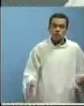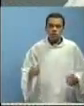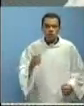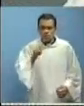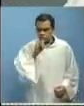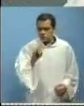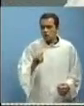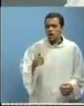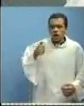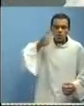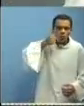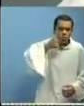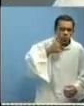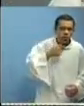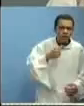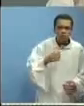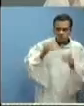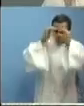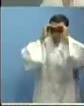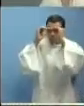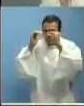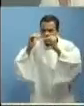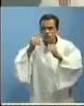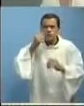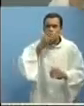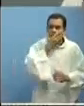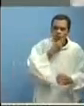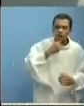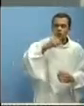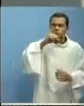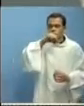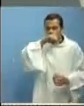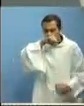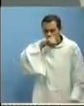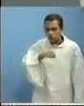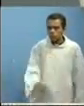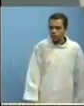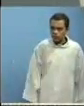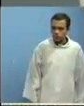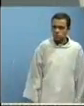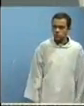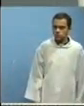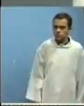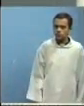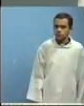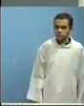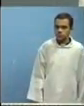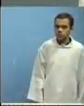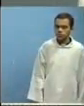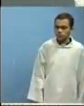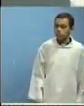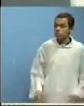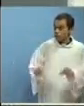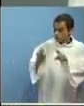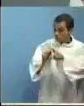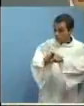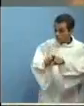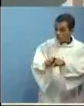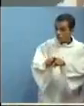sejam submissas aos vossos maridos como convém ao Senhor, não como convém ao marido Está bem claro aqui,